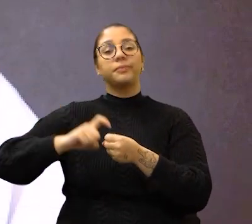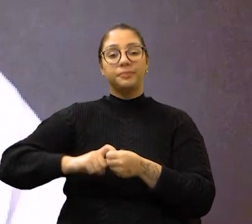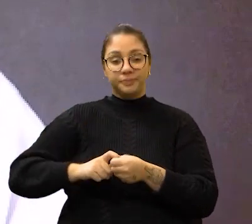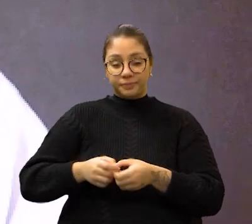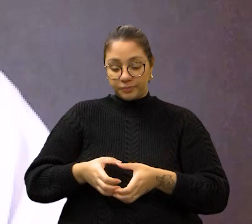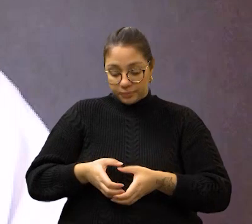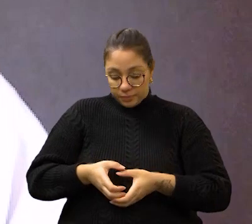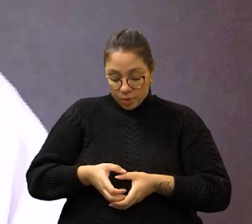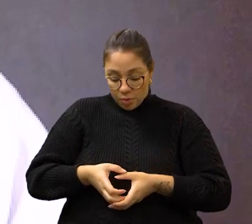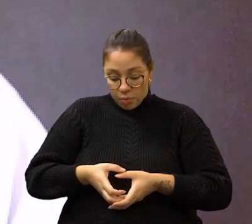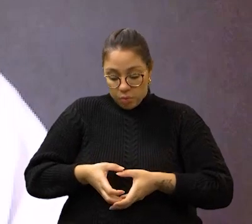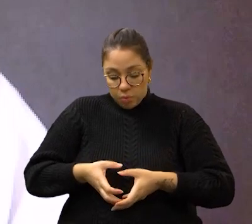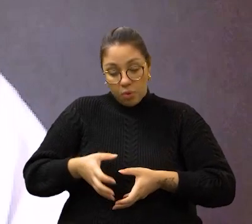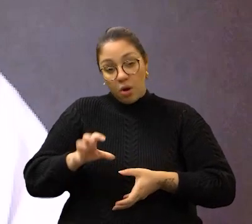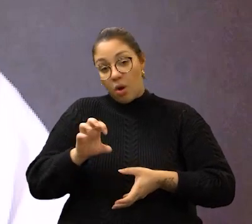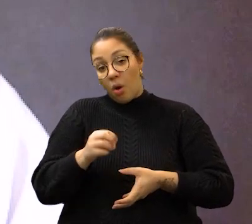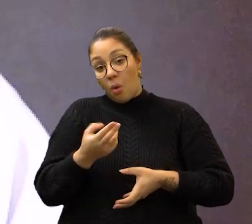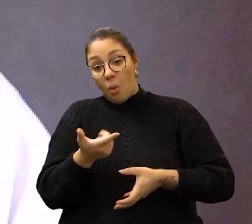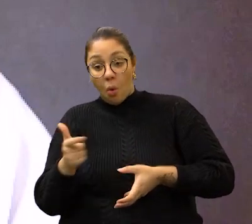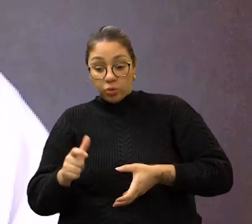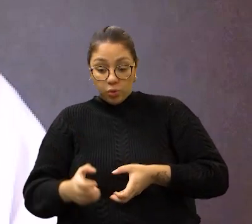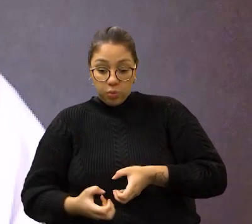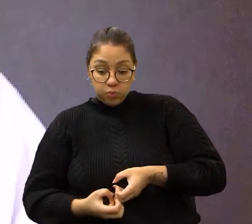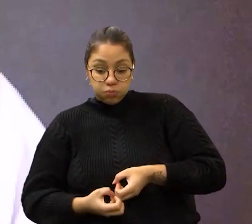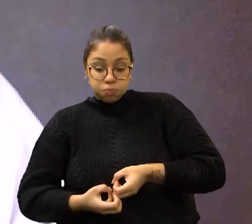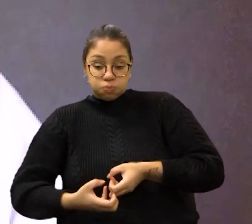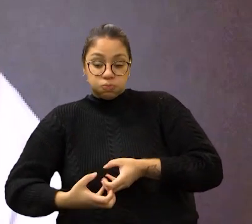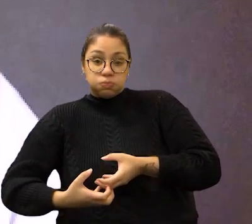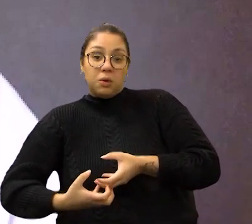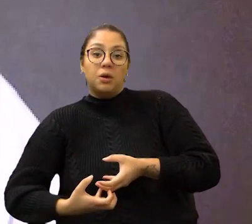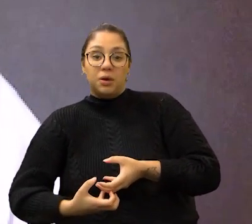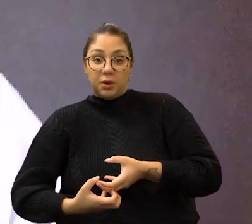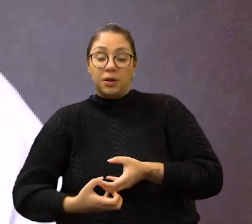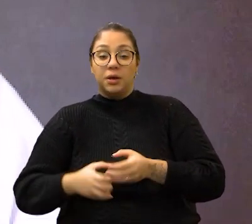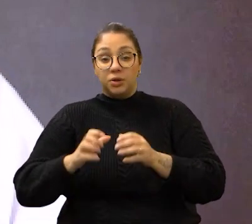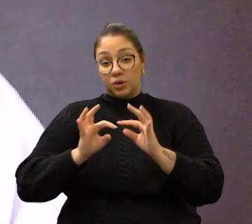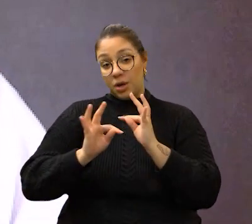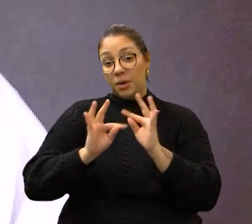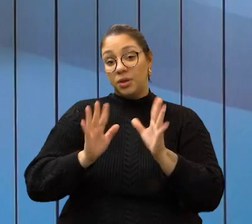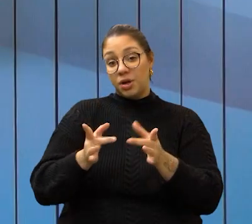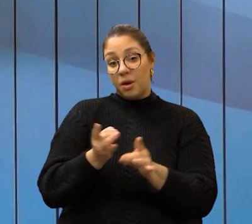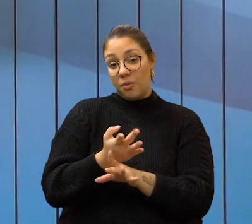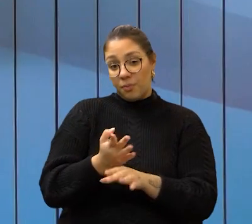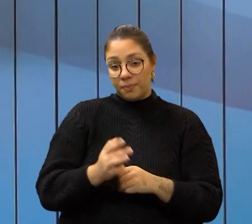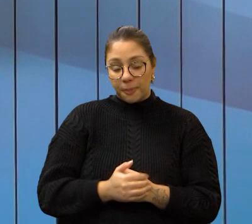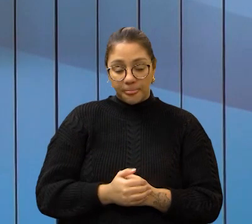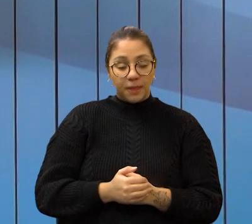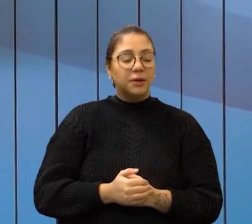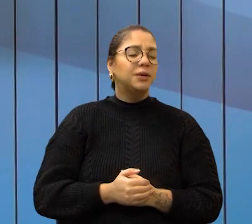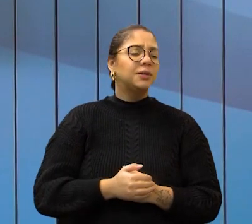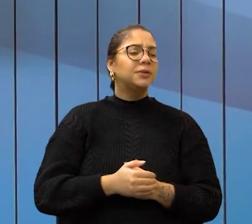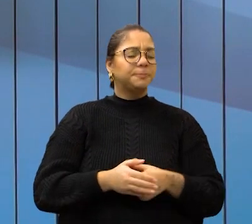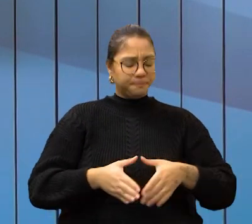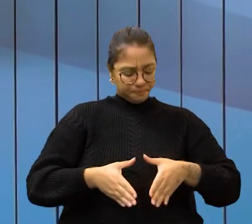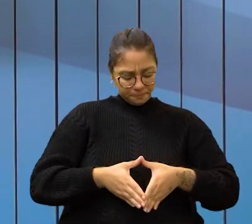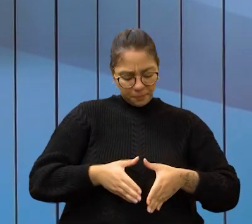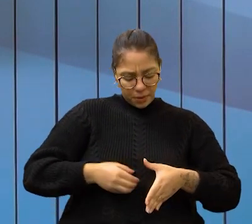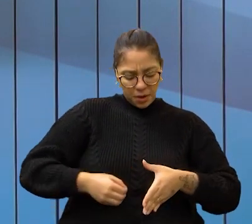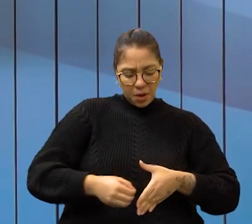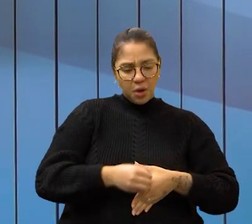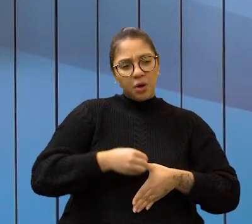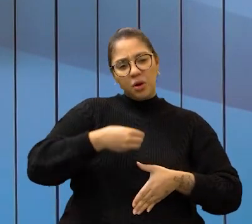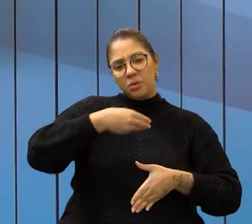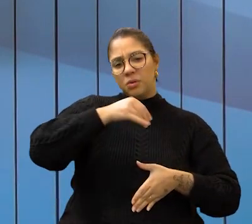crescer ou surgir um novo mioma depois do tratamento que já foi realizado. Os miomas têm,